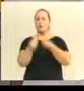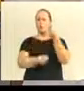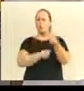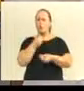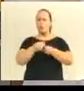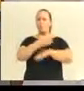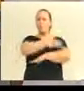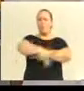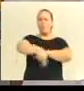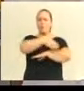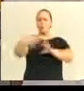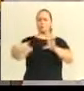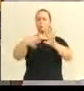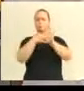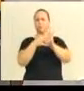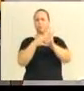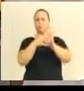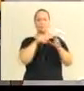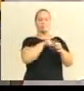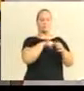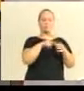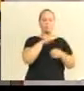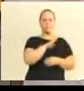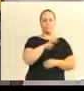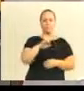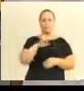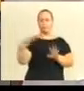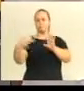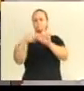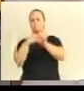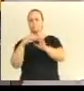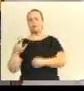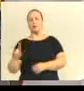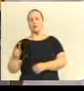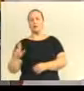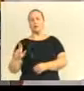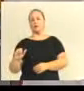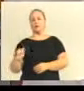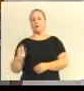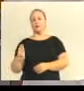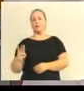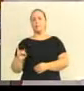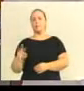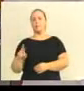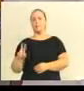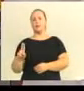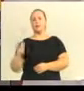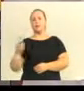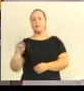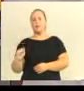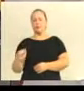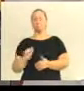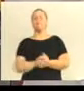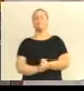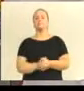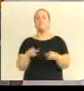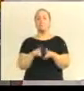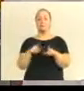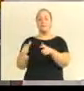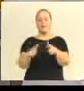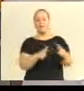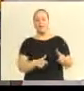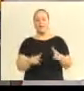lutando ao lado as seguradoras por outras obras e investimentos a conclusão da pavimentação da rua jordão área de lazer junto aos condomínios do minha casa